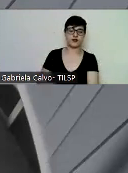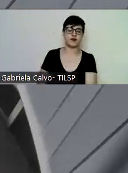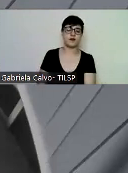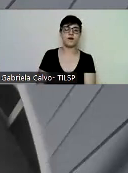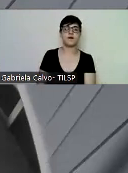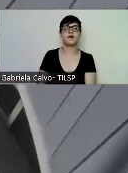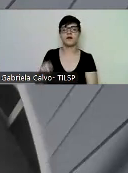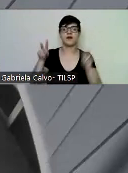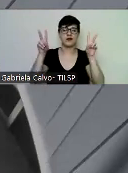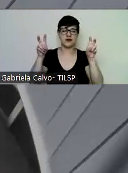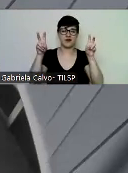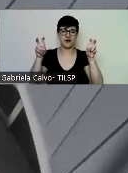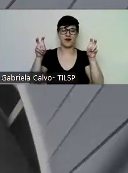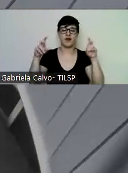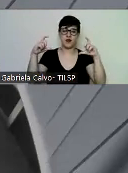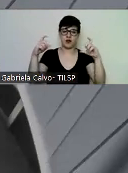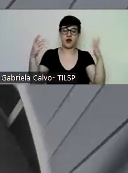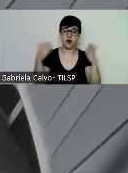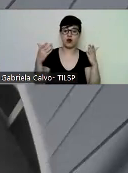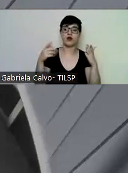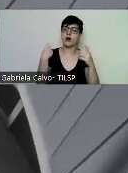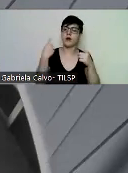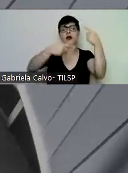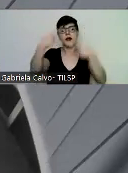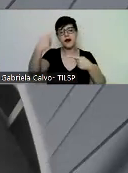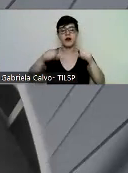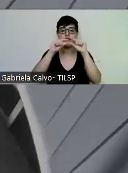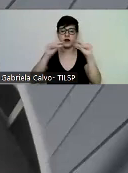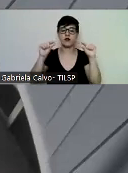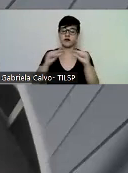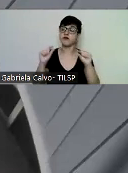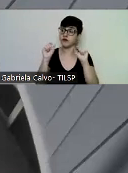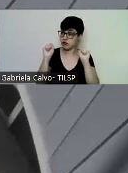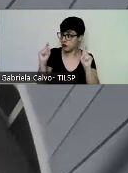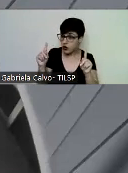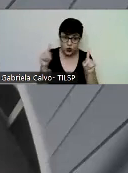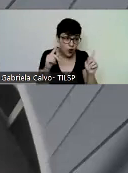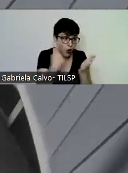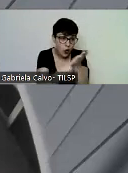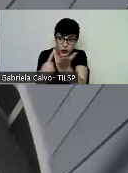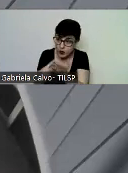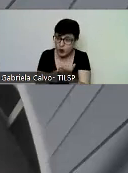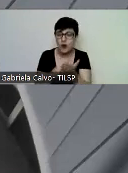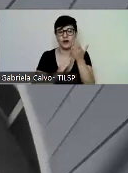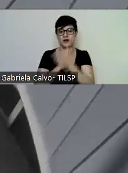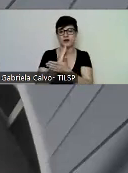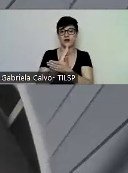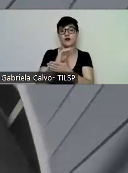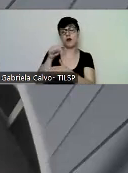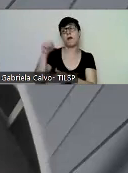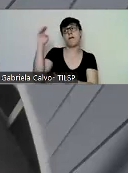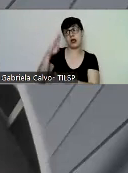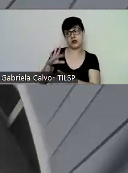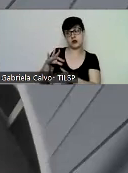discutida e aprovada pelos comitês de língua portuguesa né a partir de uma liderança do Brasil como ter brasileiro tomou a liderança desse processo